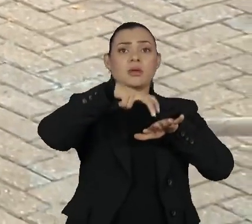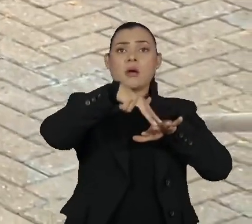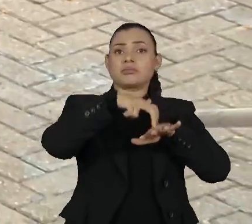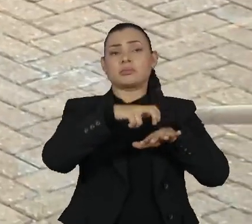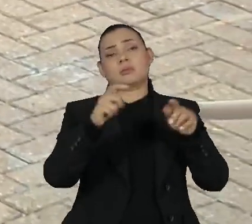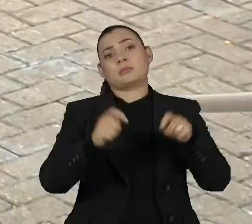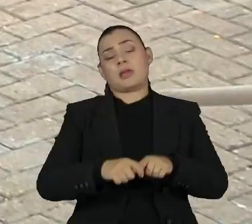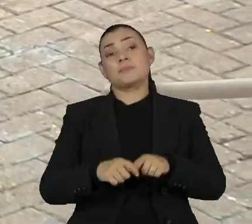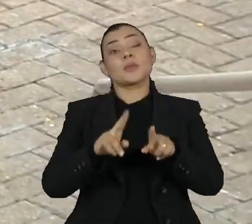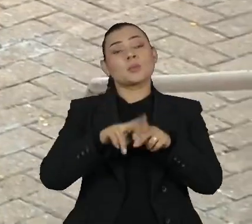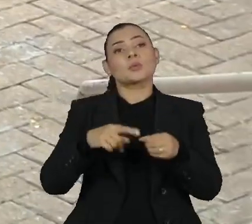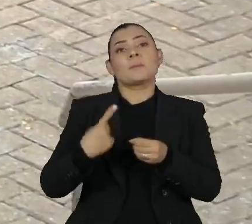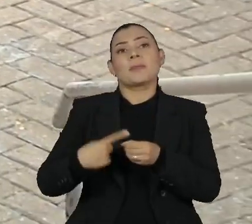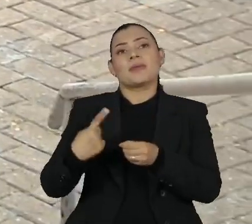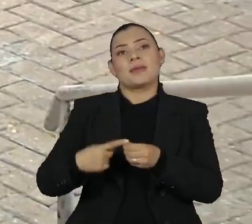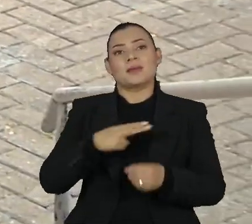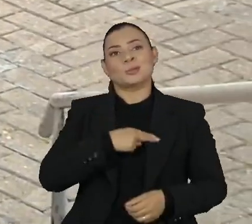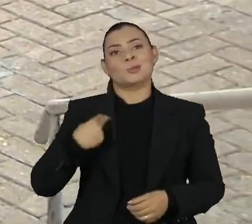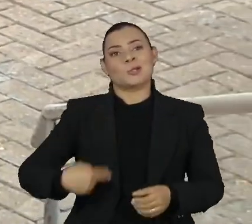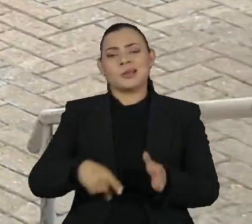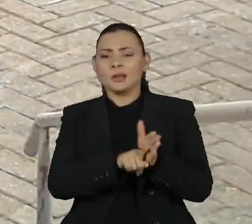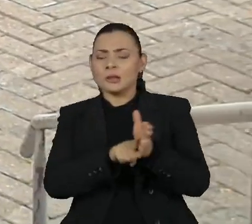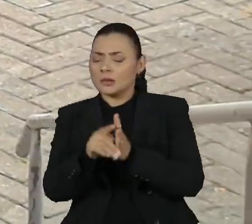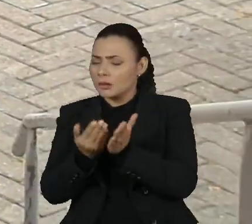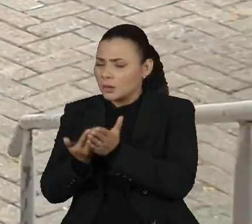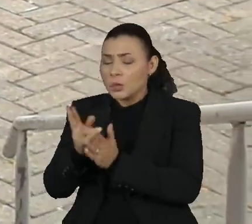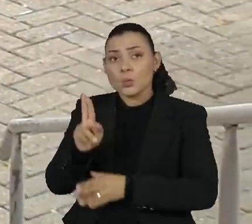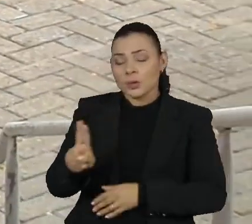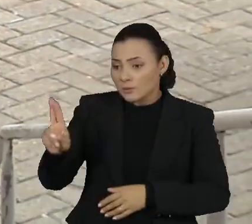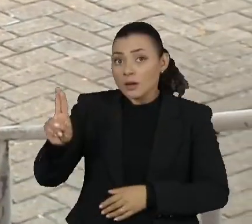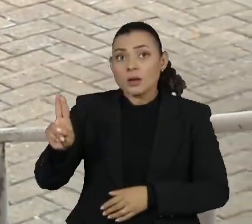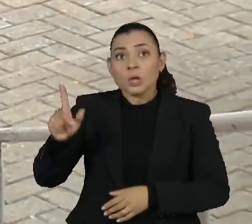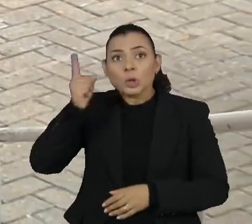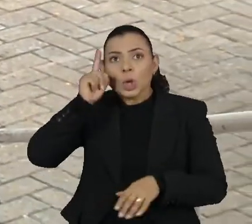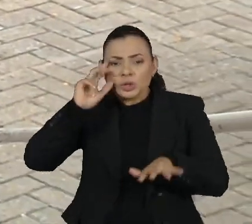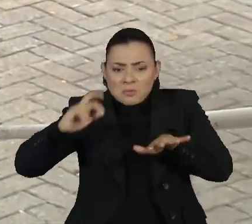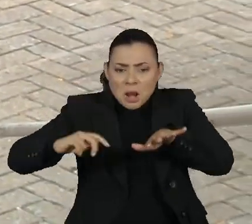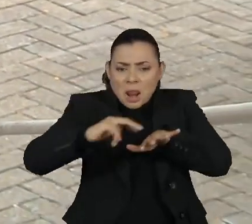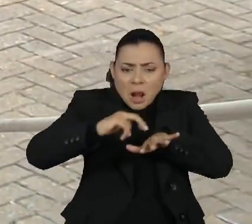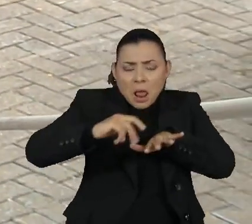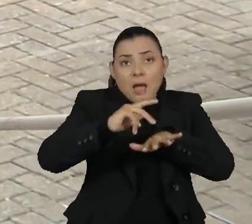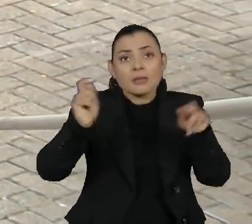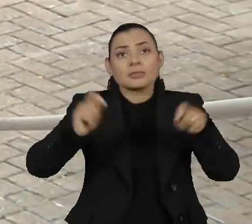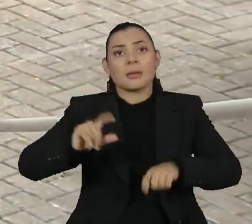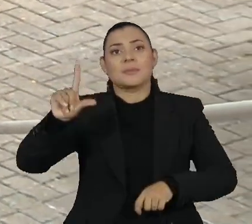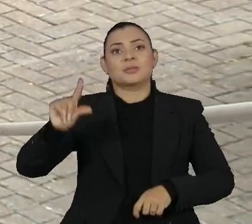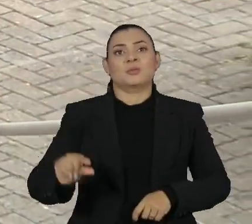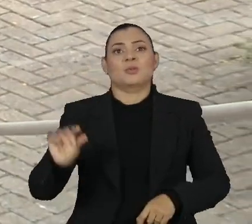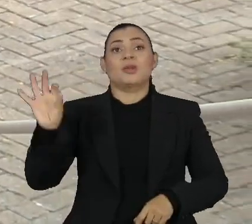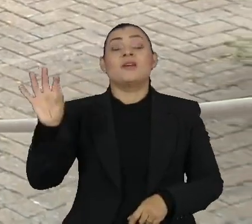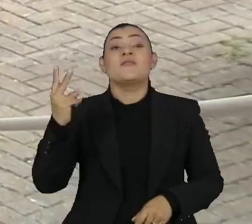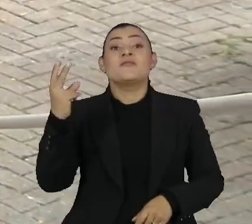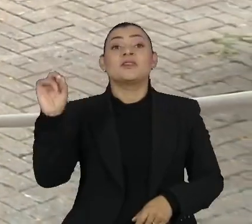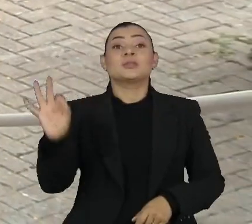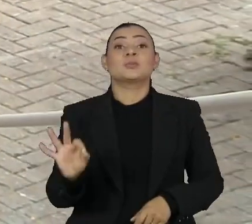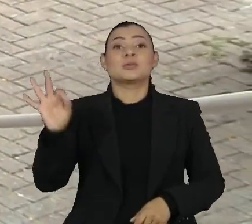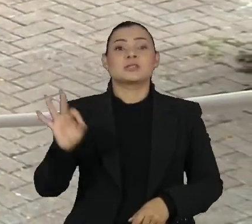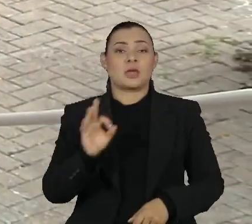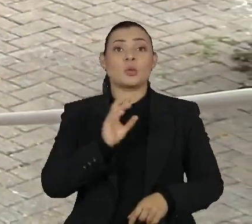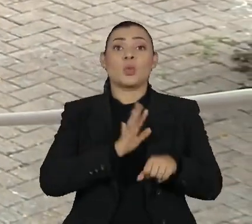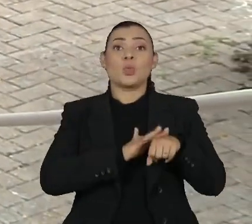Universidade de Pequim na China apontou que subir escadas diariamente pode reduzir em até 20% o risco de